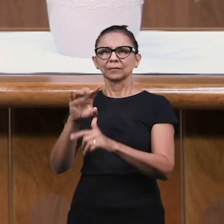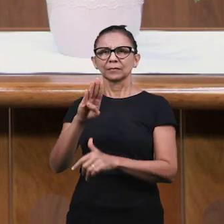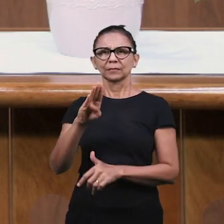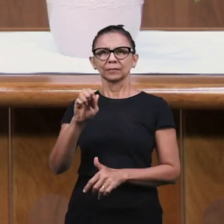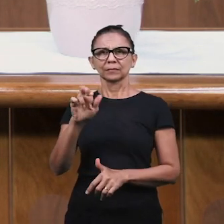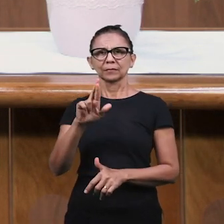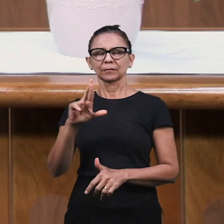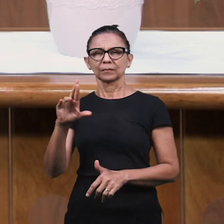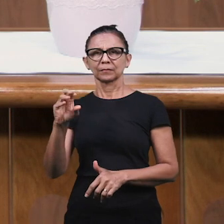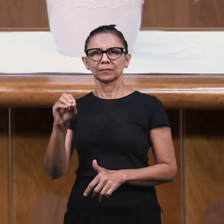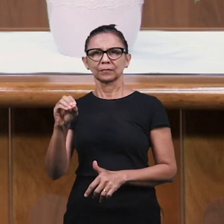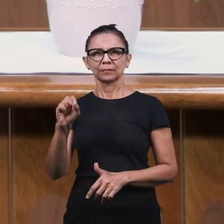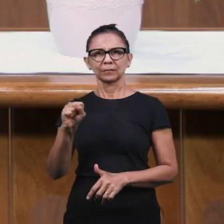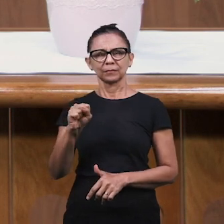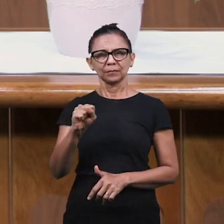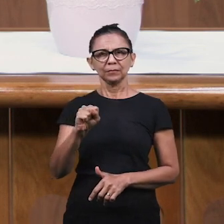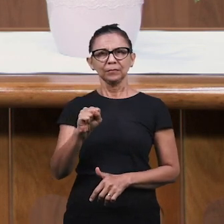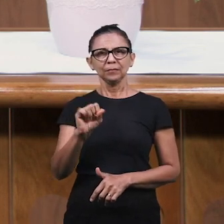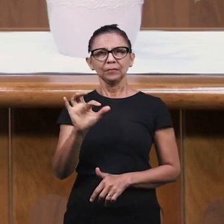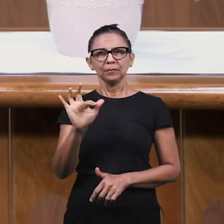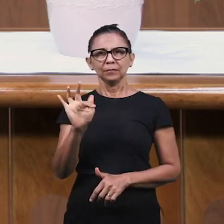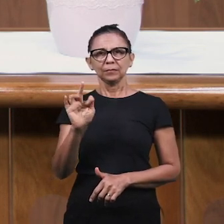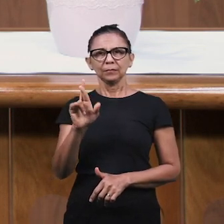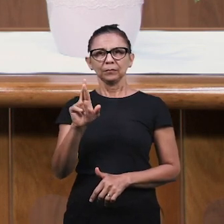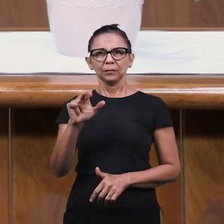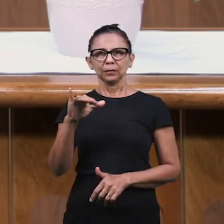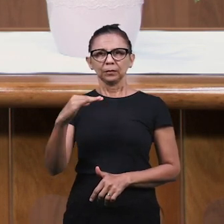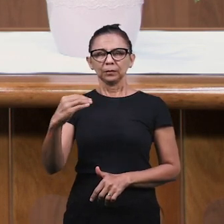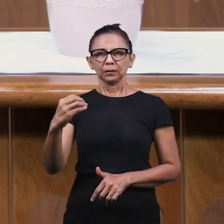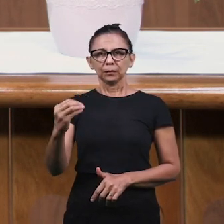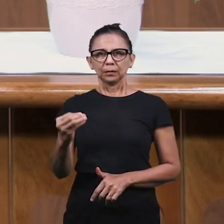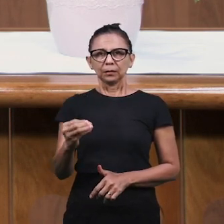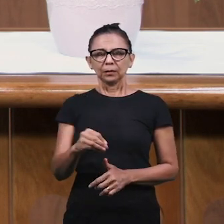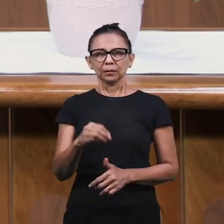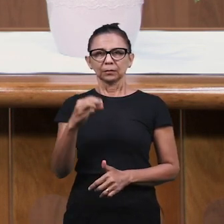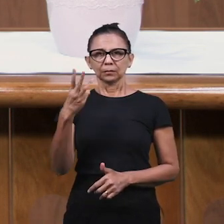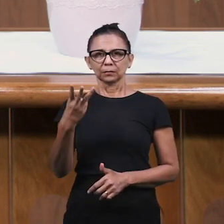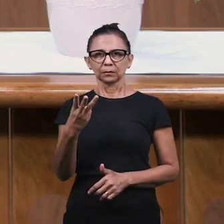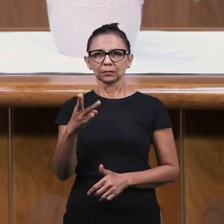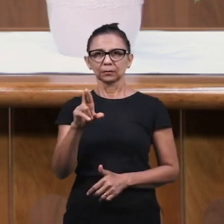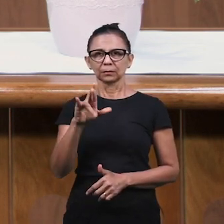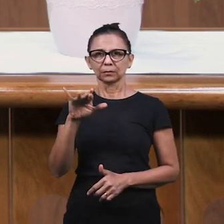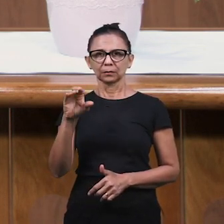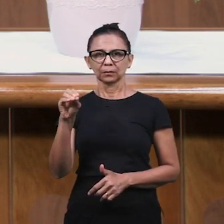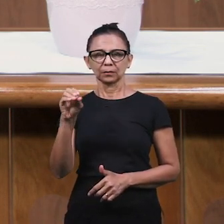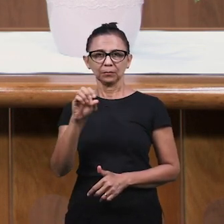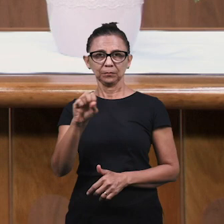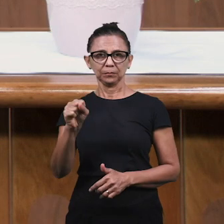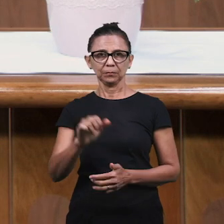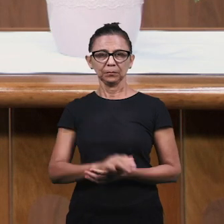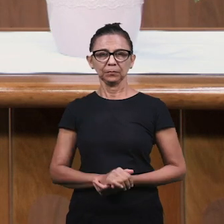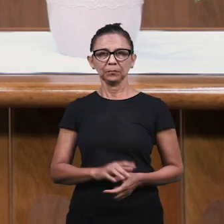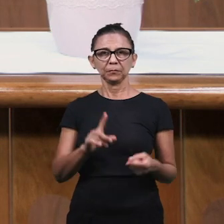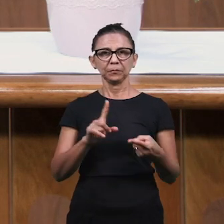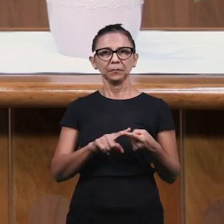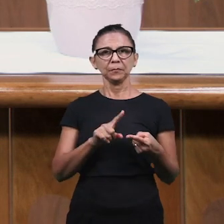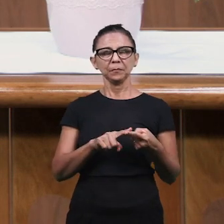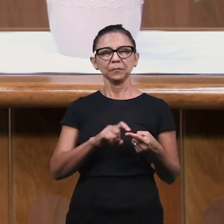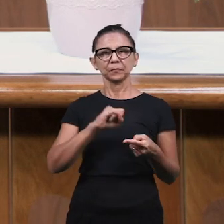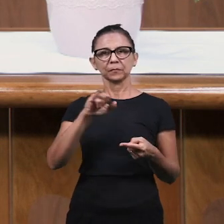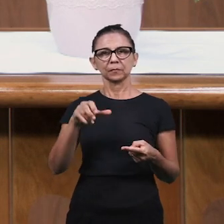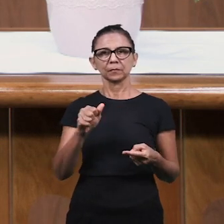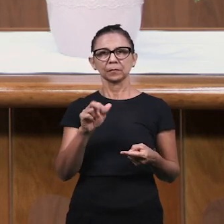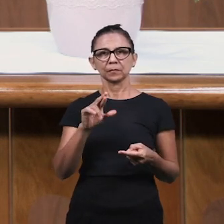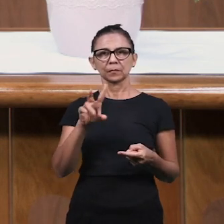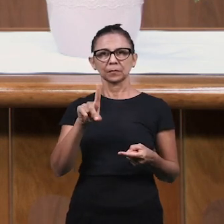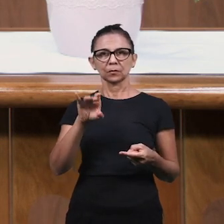Barros Franco, em Três Rios, Rio de Janeiro. É o nosso irmão Jardel Barbosa, jovem, a nossa